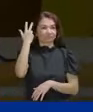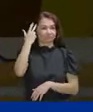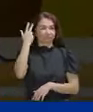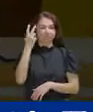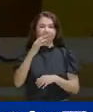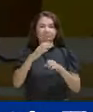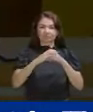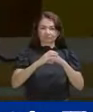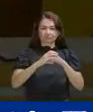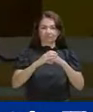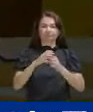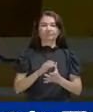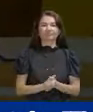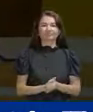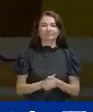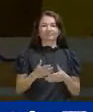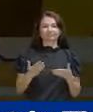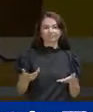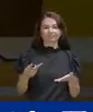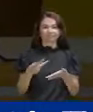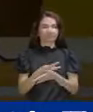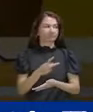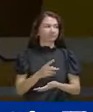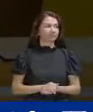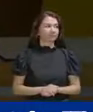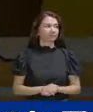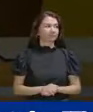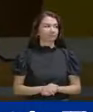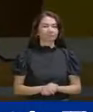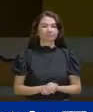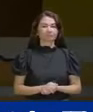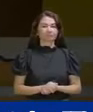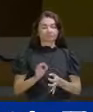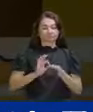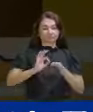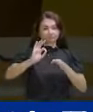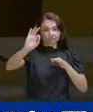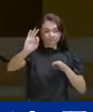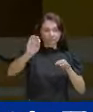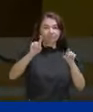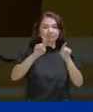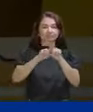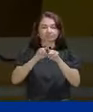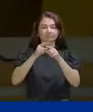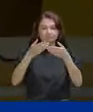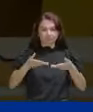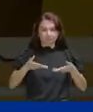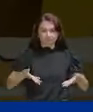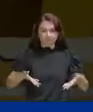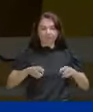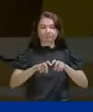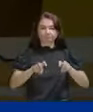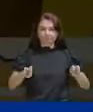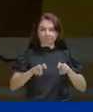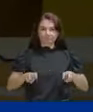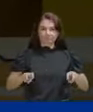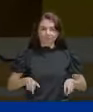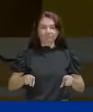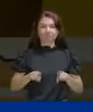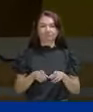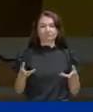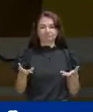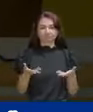direito superior, o logo do TRE, no canto direito inferior, janela de Libras com intérprete. Na barra inferior, 16 e